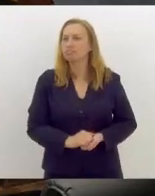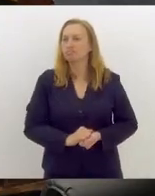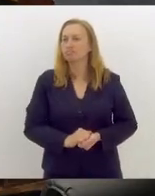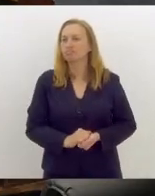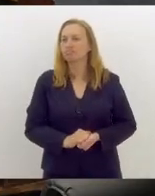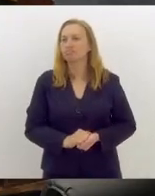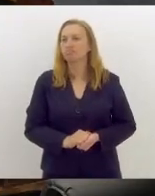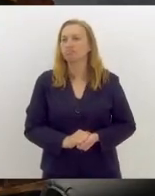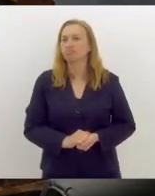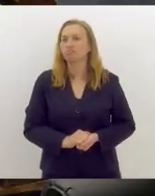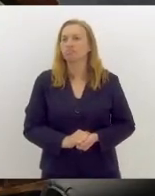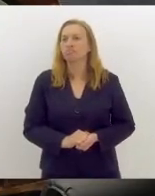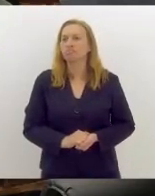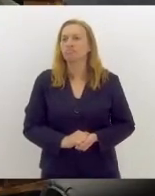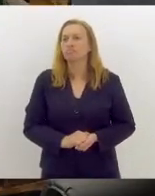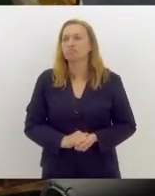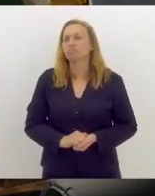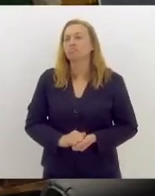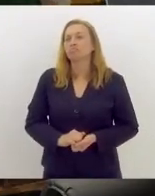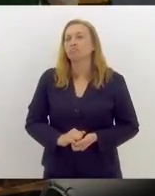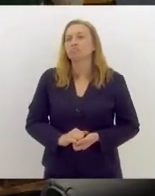guei agora todas as ajudas